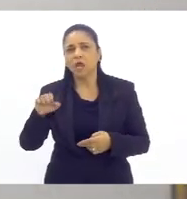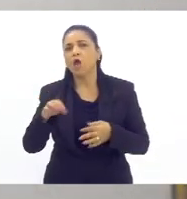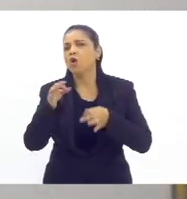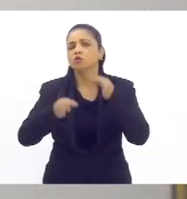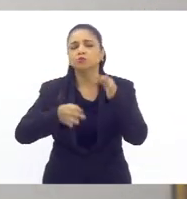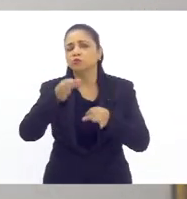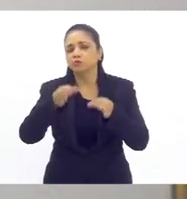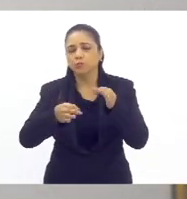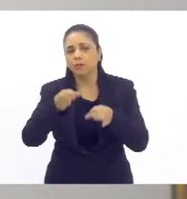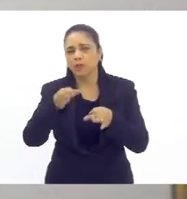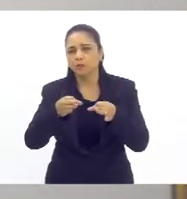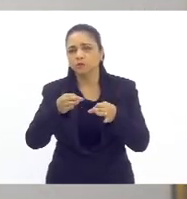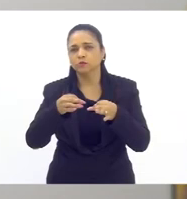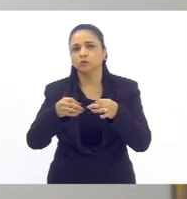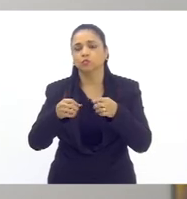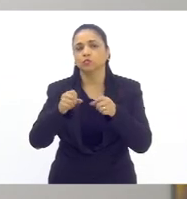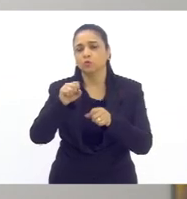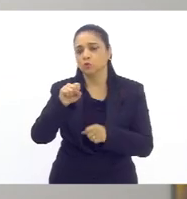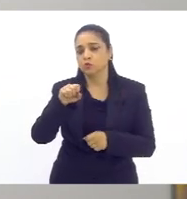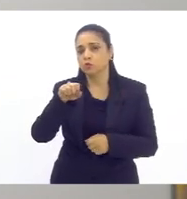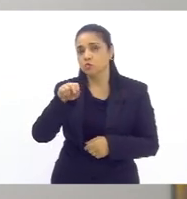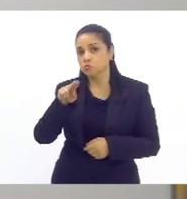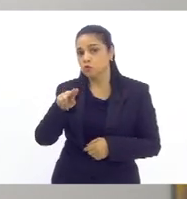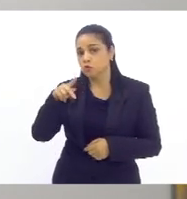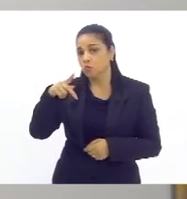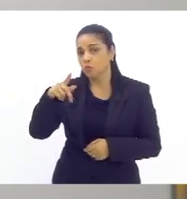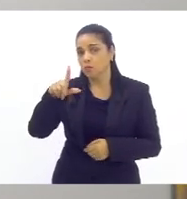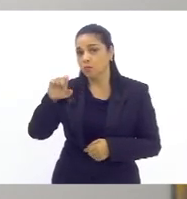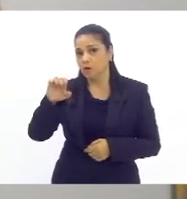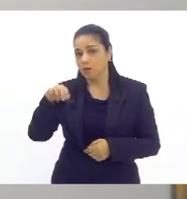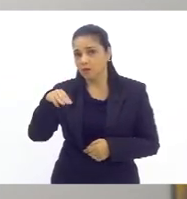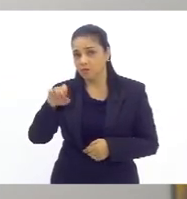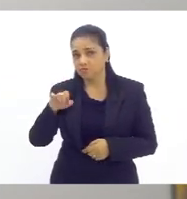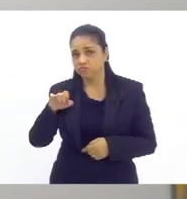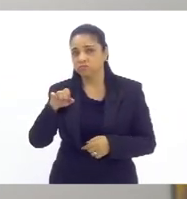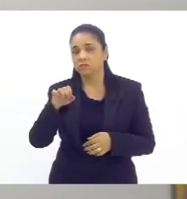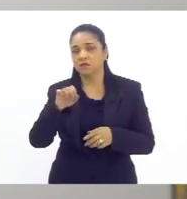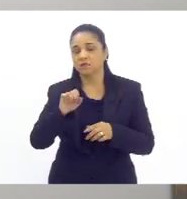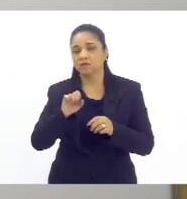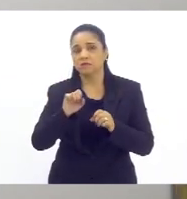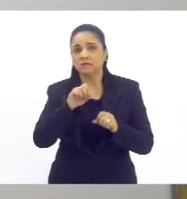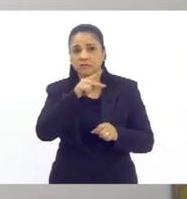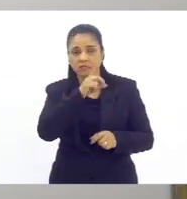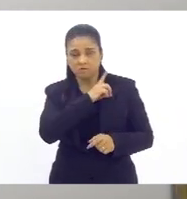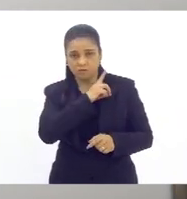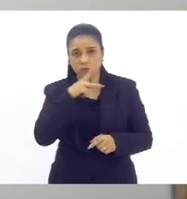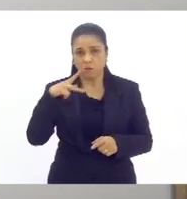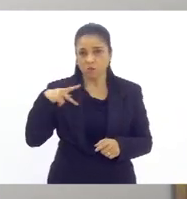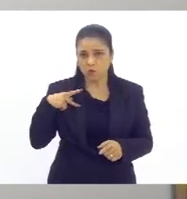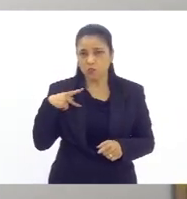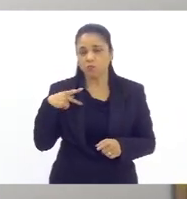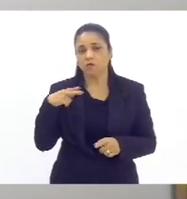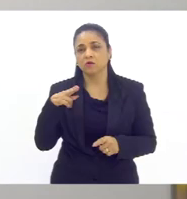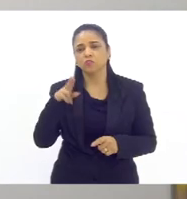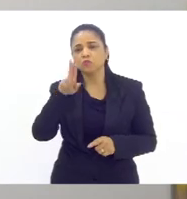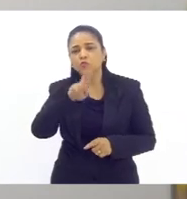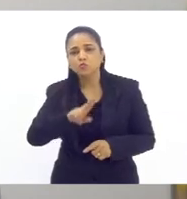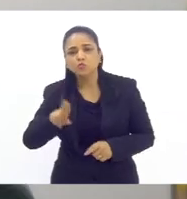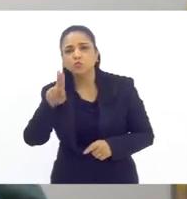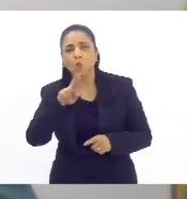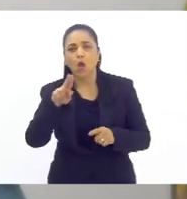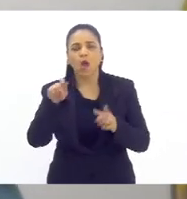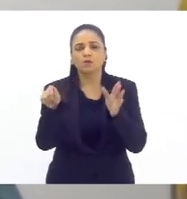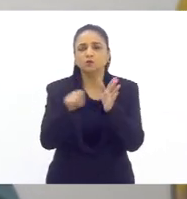no Supremo daquela ação que surgiu na Defensoria que tá francamente favorável aos usuários né que pega